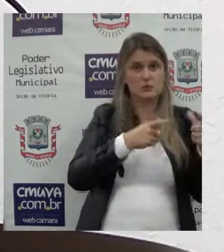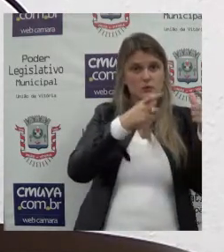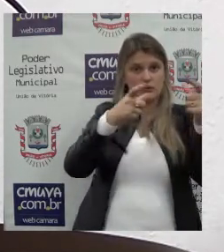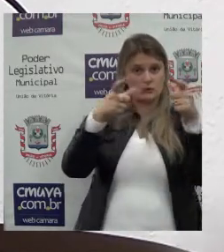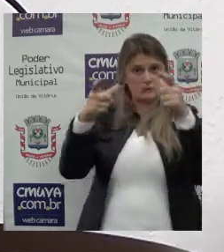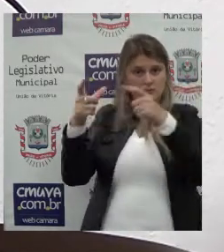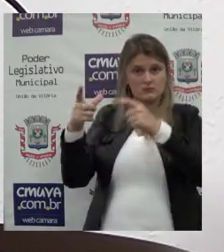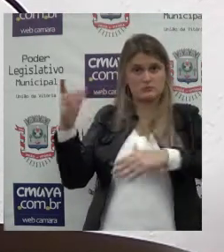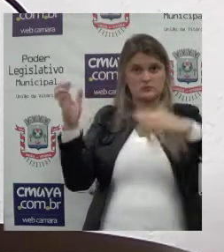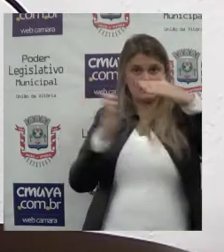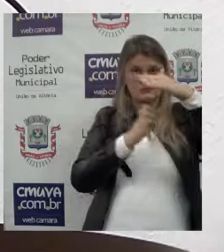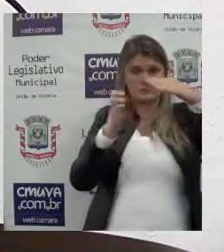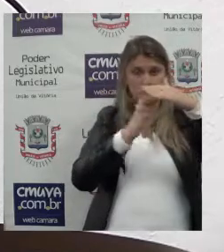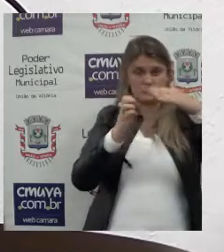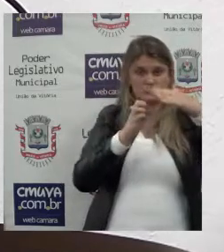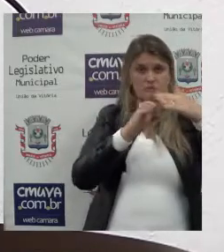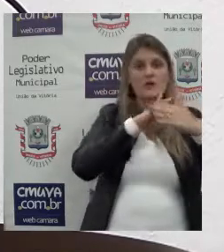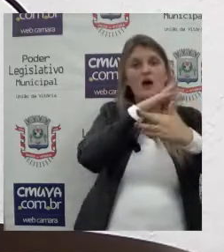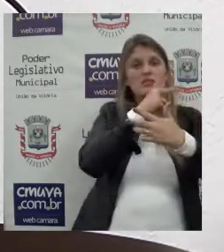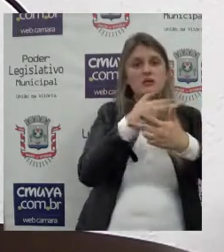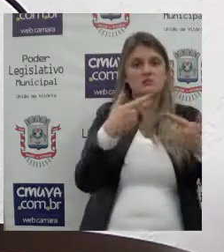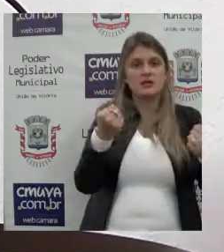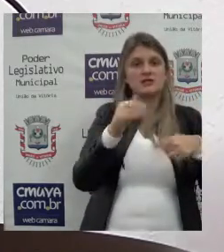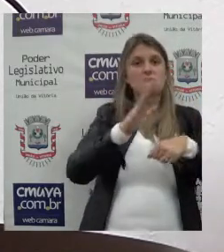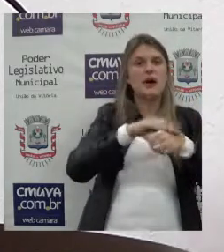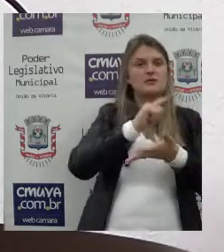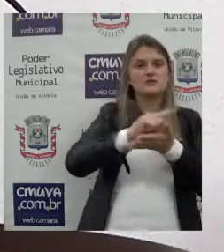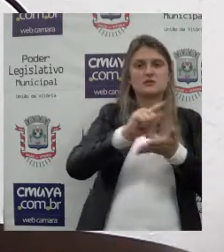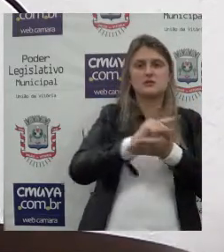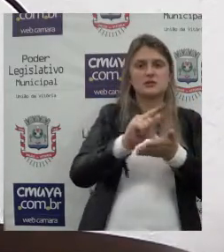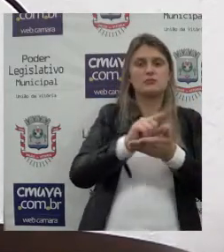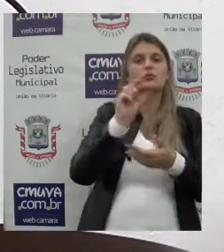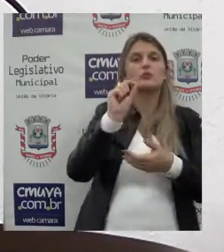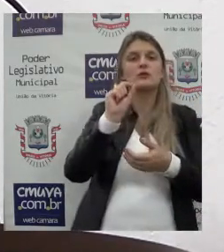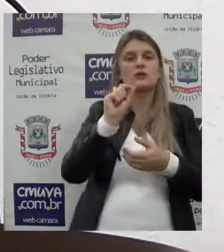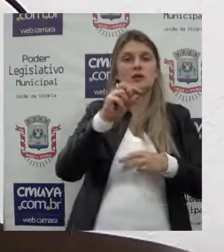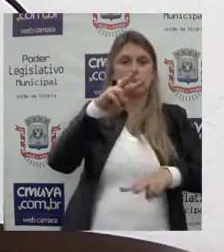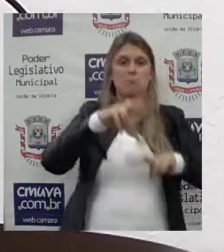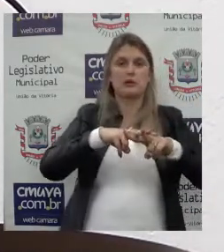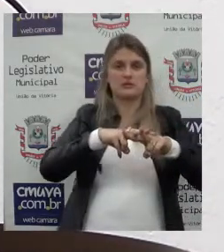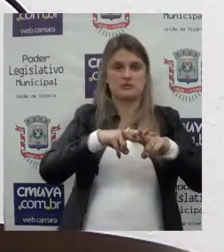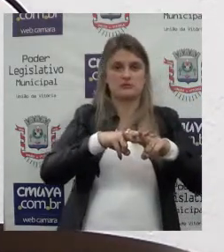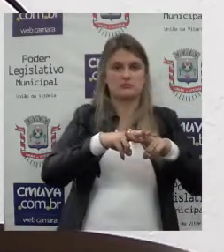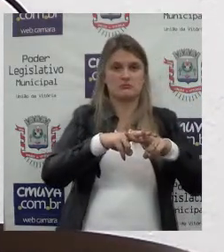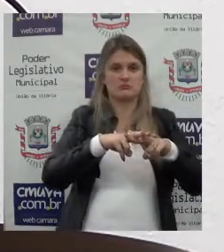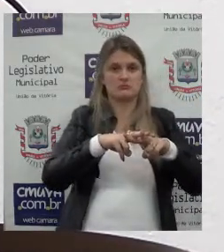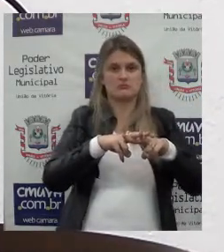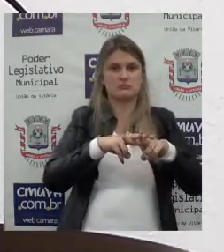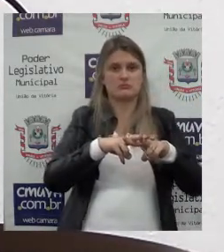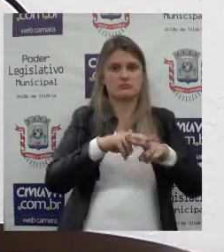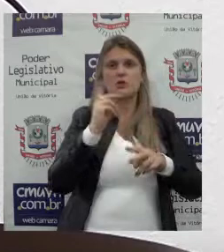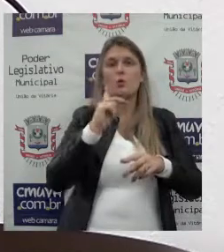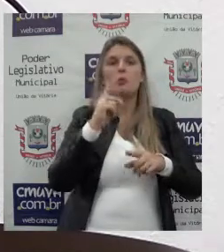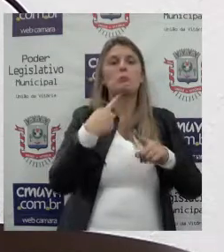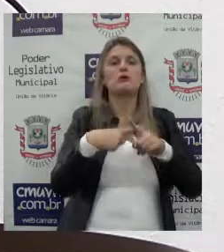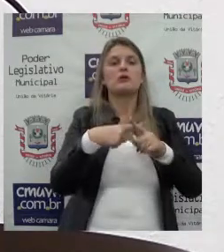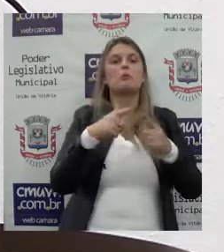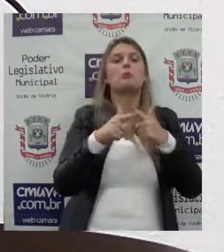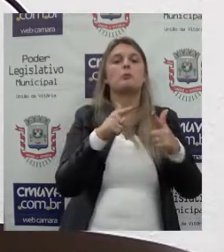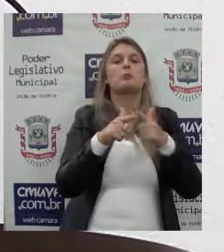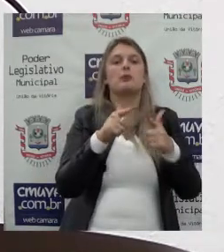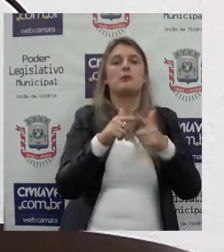Tem lugares de empresas que trabalham com animais aí, que são mais limpos muitas vezes que a delegacia. Não a delegacia, mas a